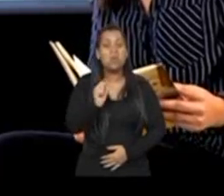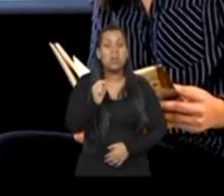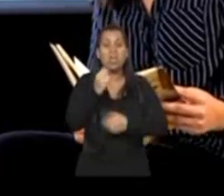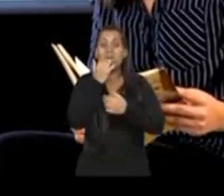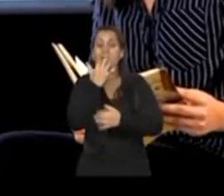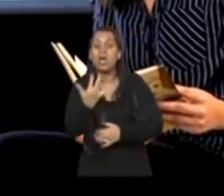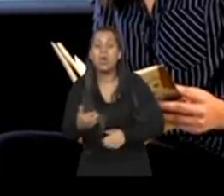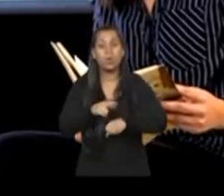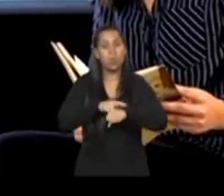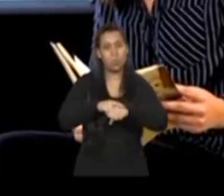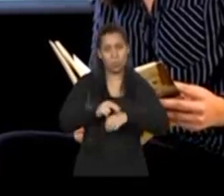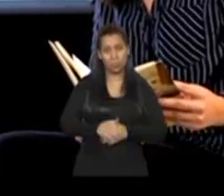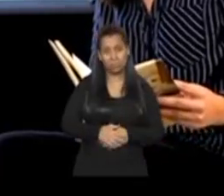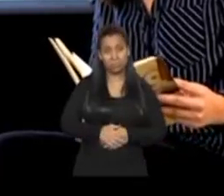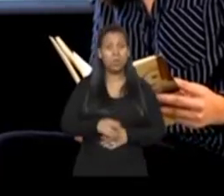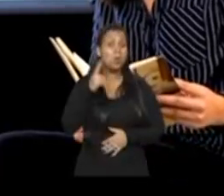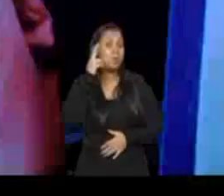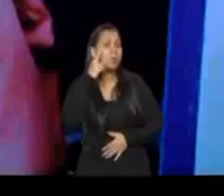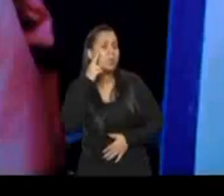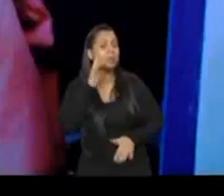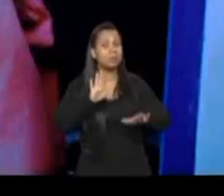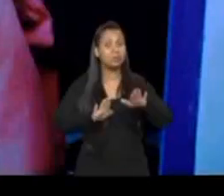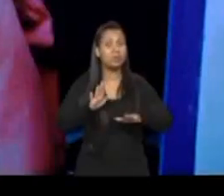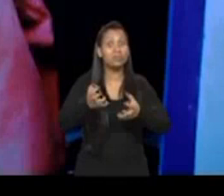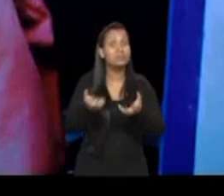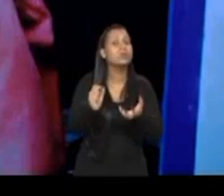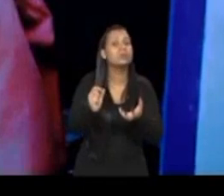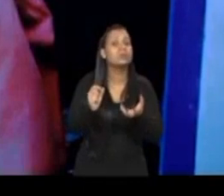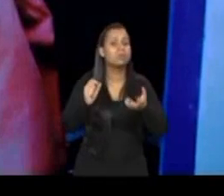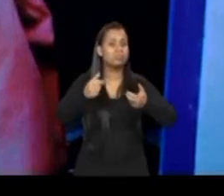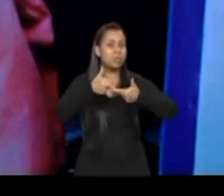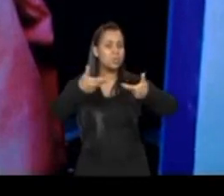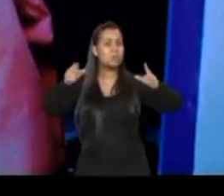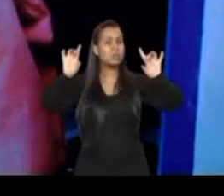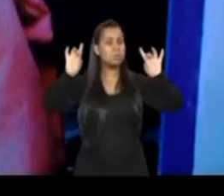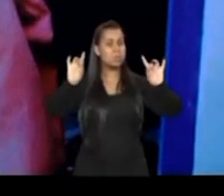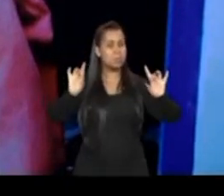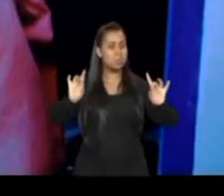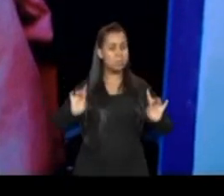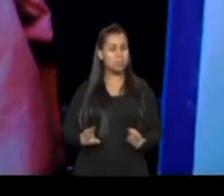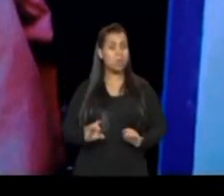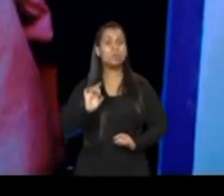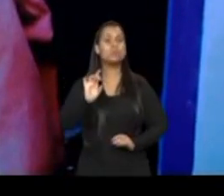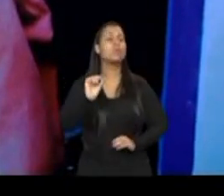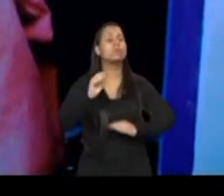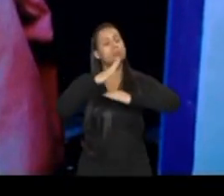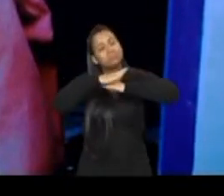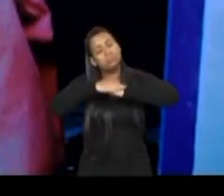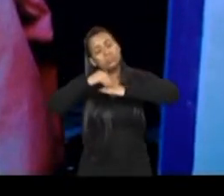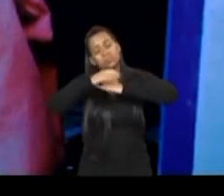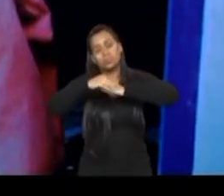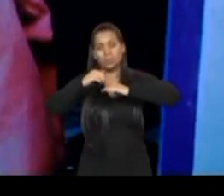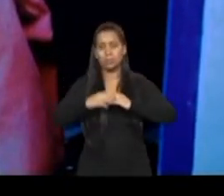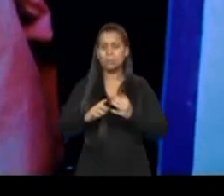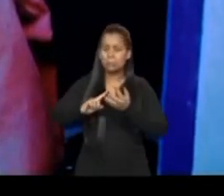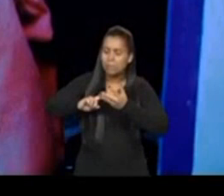próprio cor-de-rosa. E tantas fiz, talvez querendo a glória, a outra cena à luz de spots,